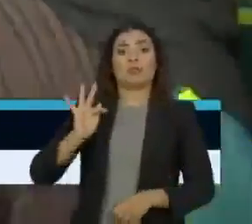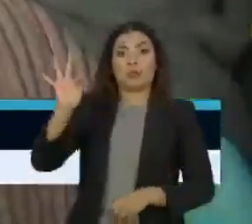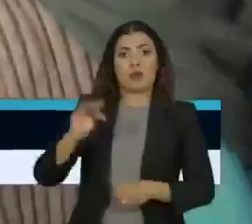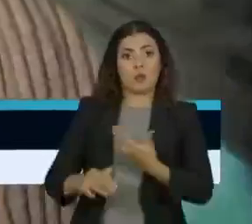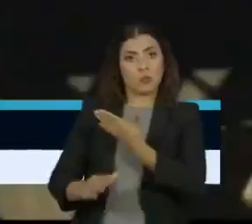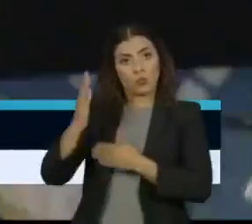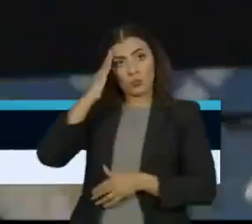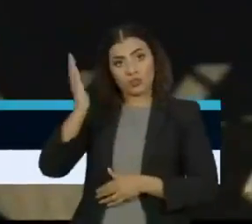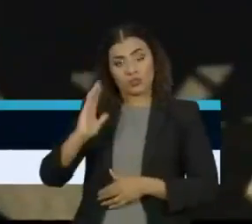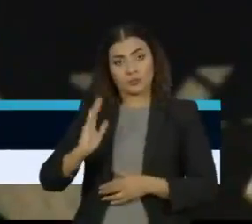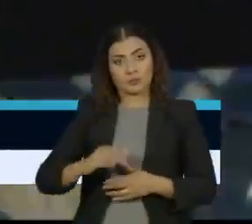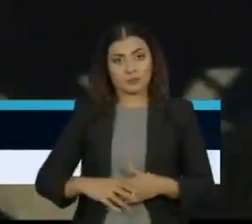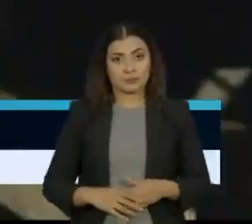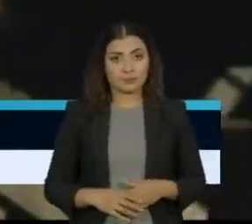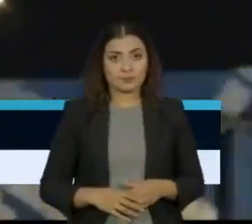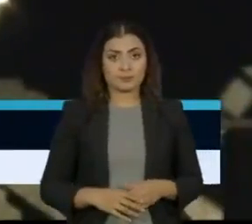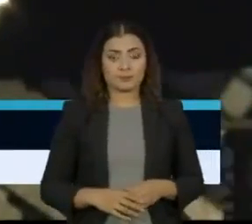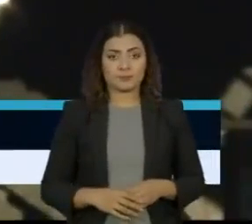Federal, em Curitiba.